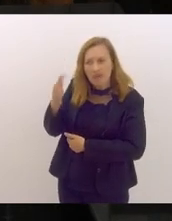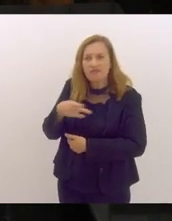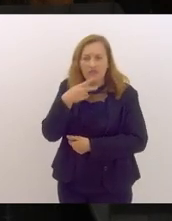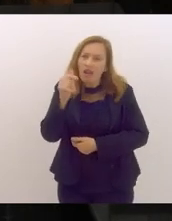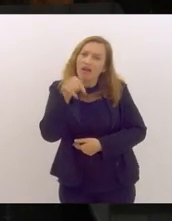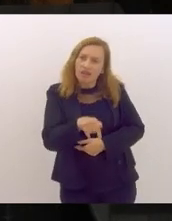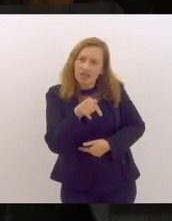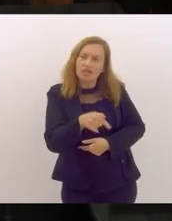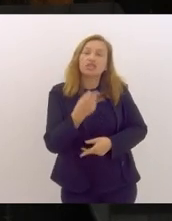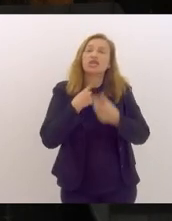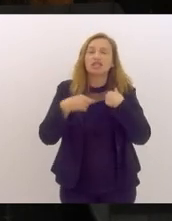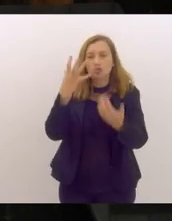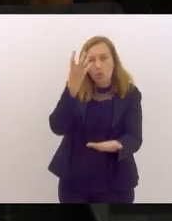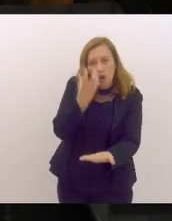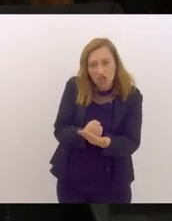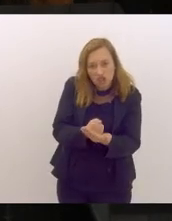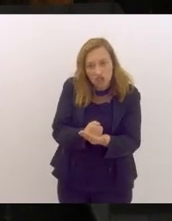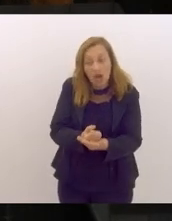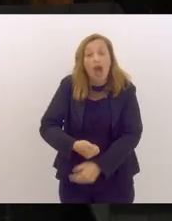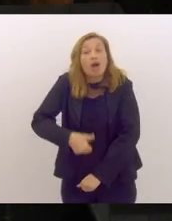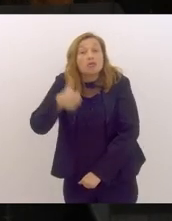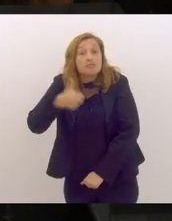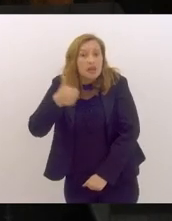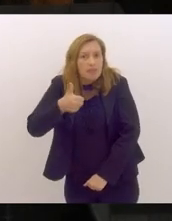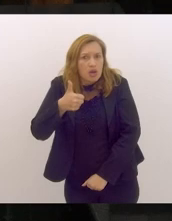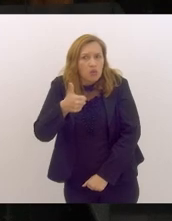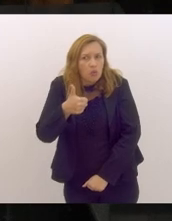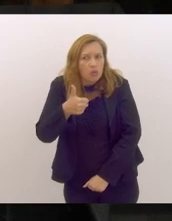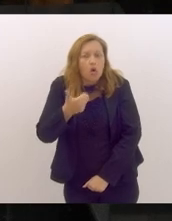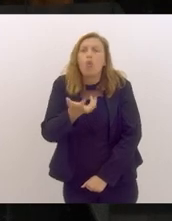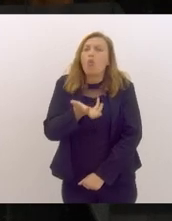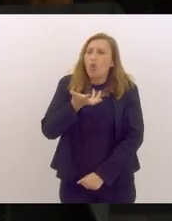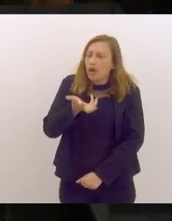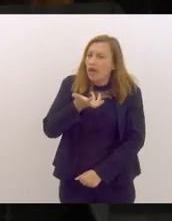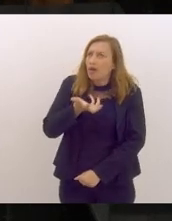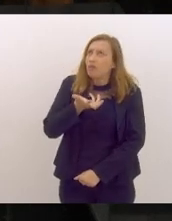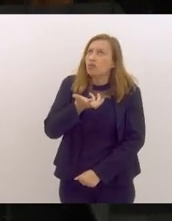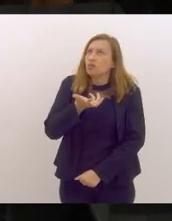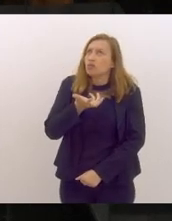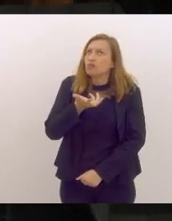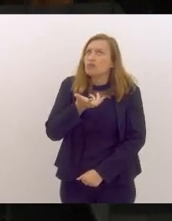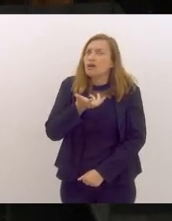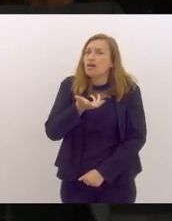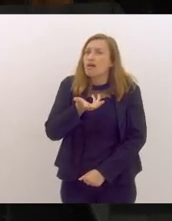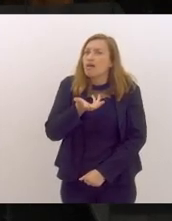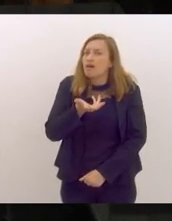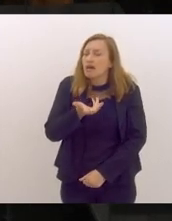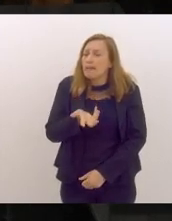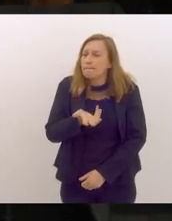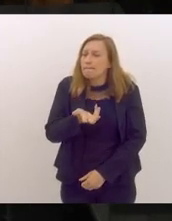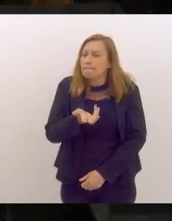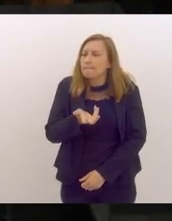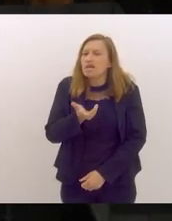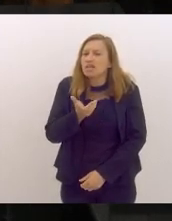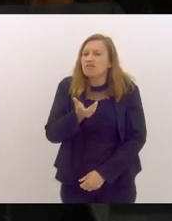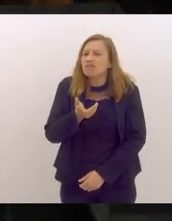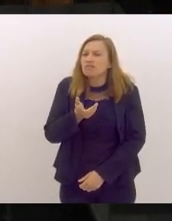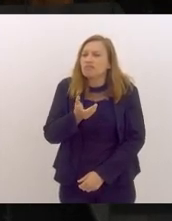aqui registrar. Em primeiro lugar, eu quero fazer menção muito